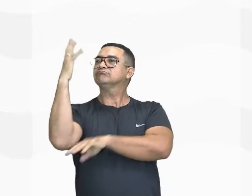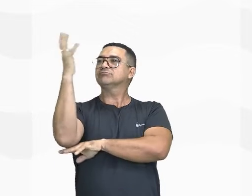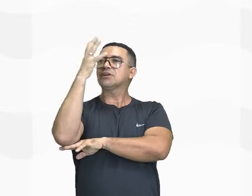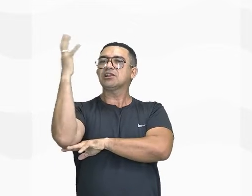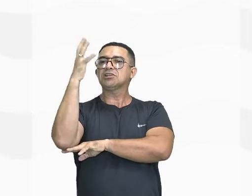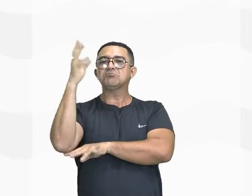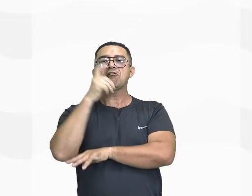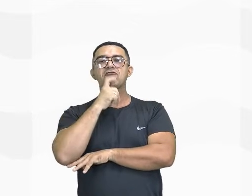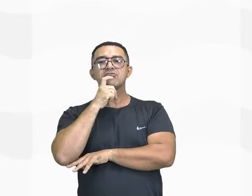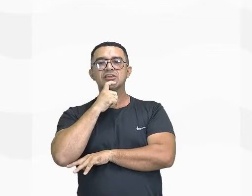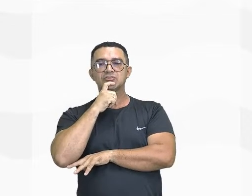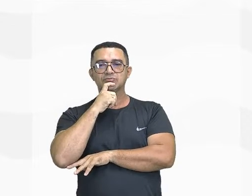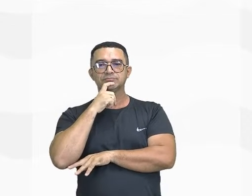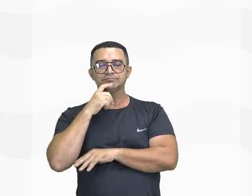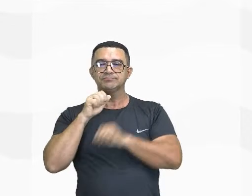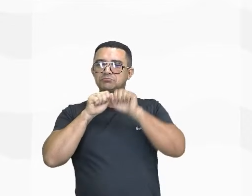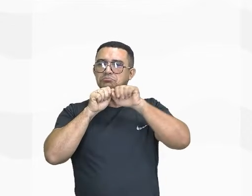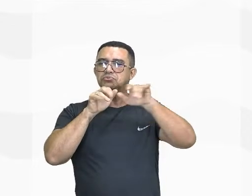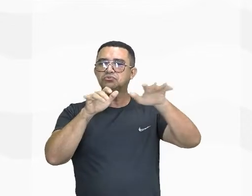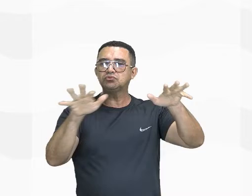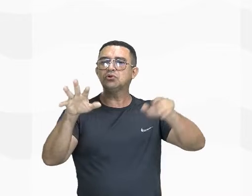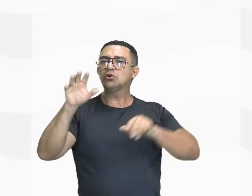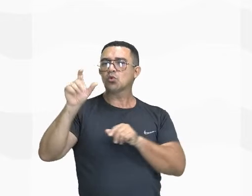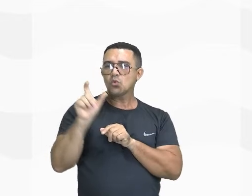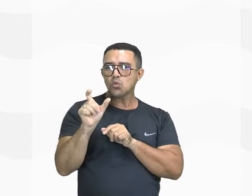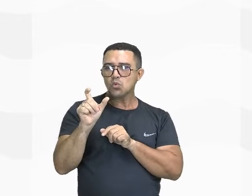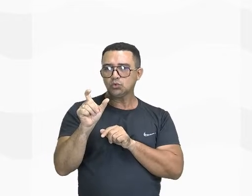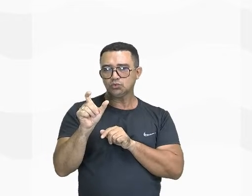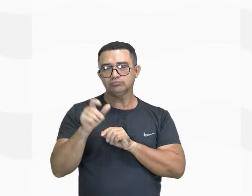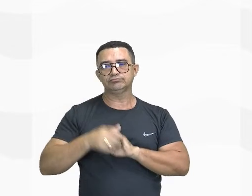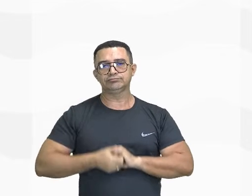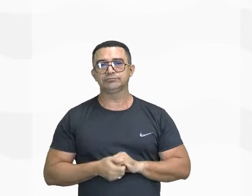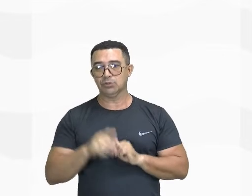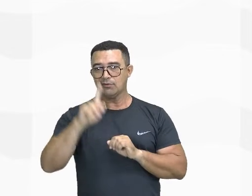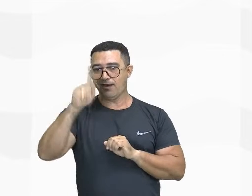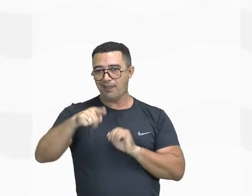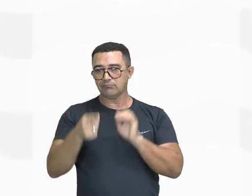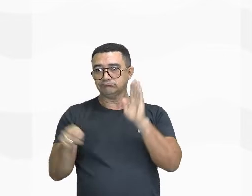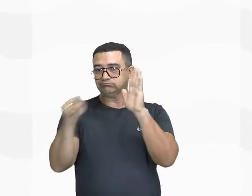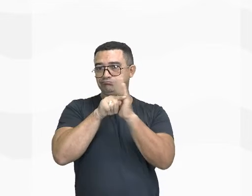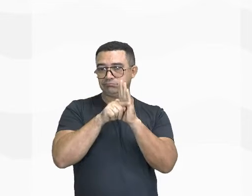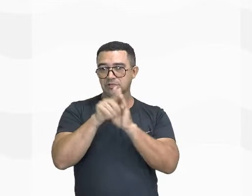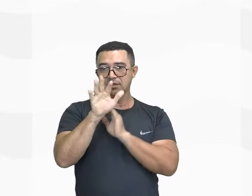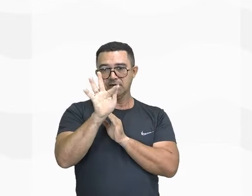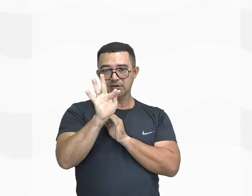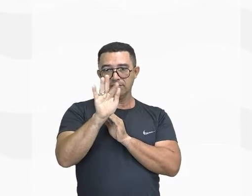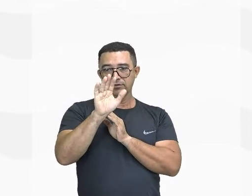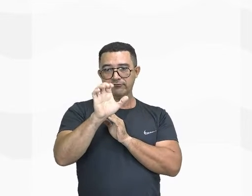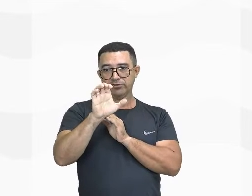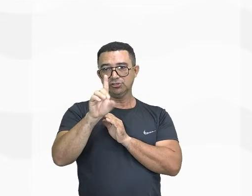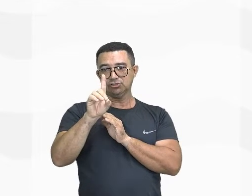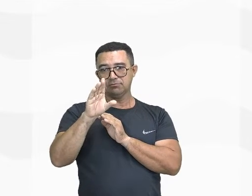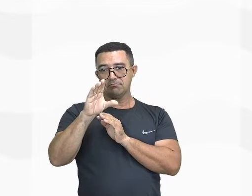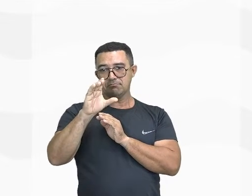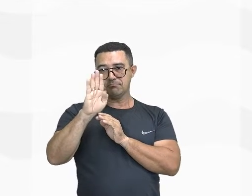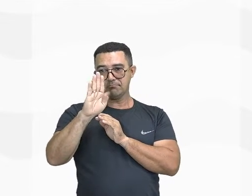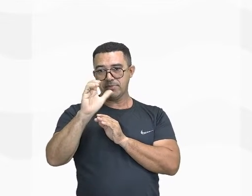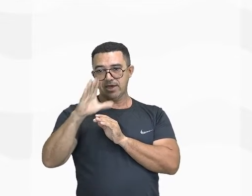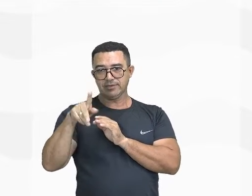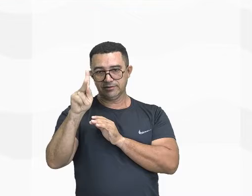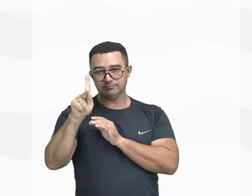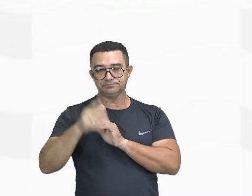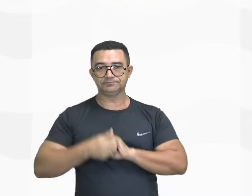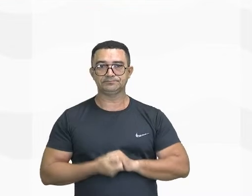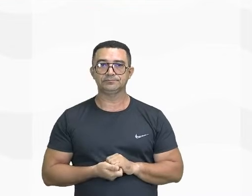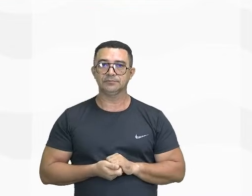de onda curta. Então, é um feedback negativo, né? Porque, afinal, ele tem a função de resfriar a temperatura do planeta.